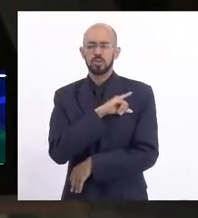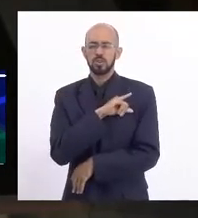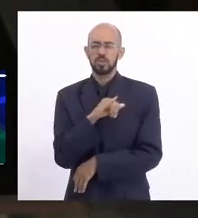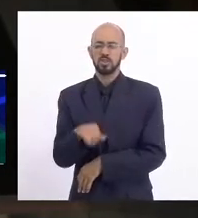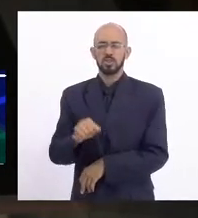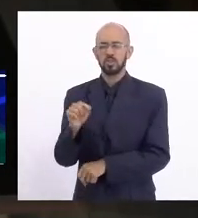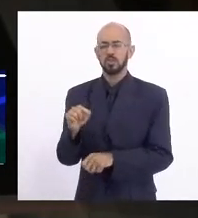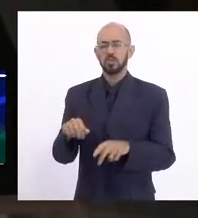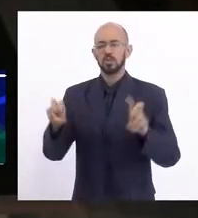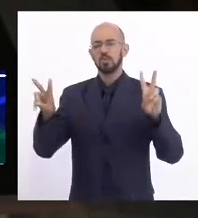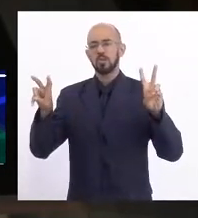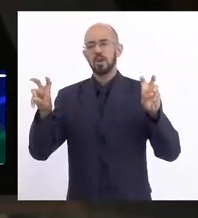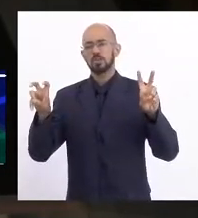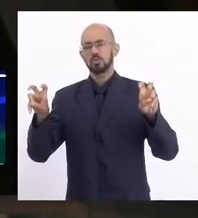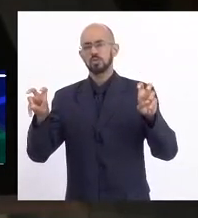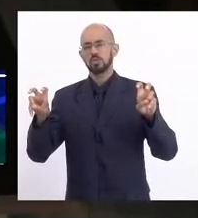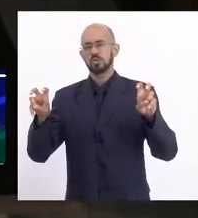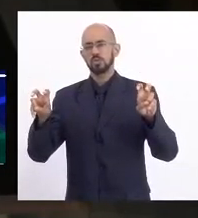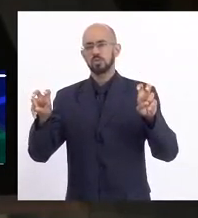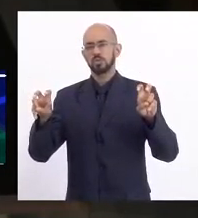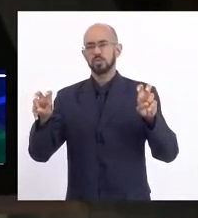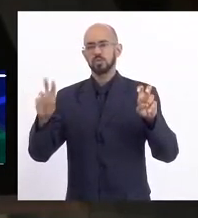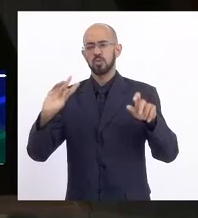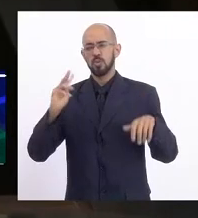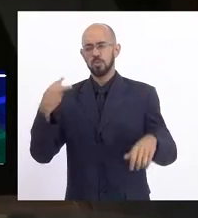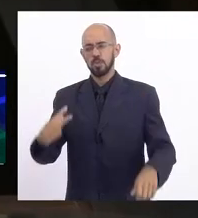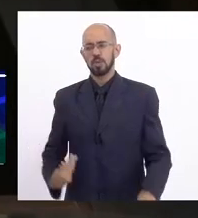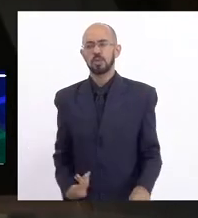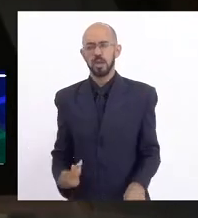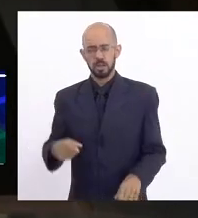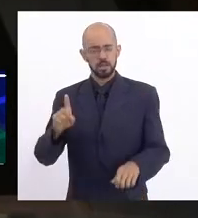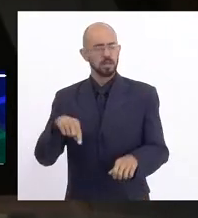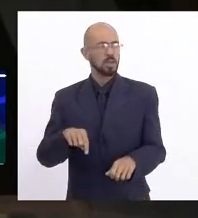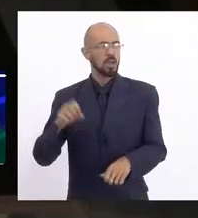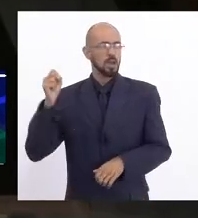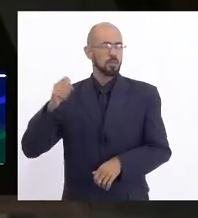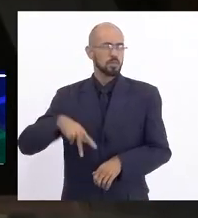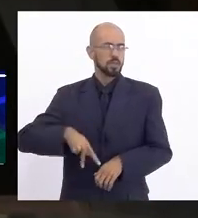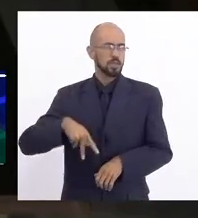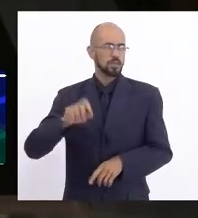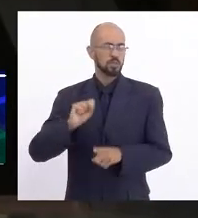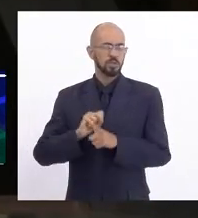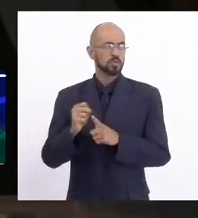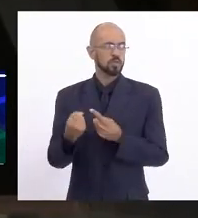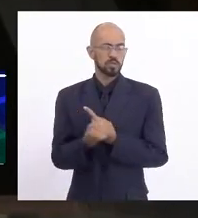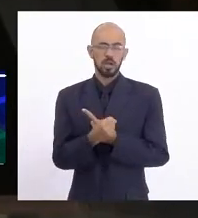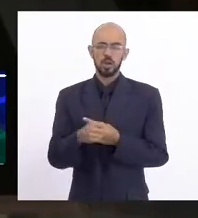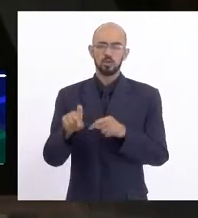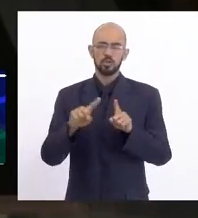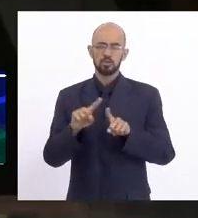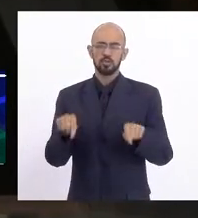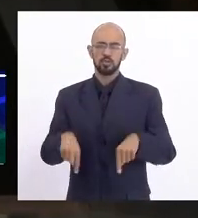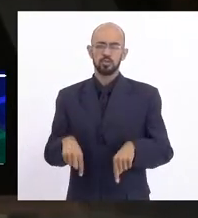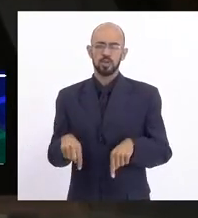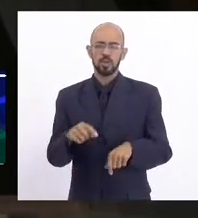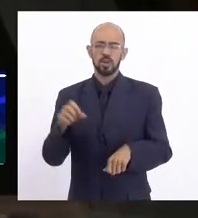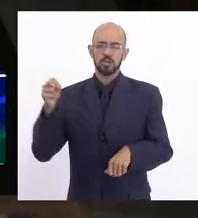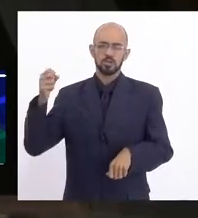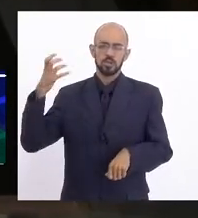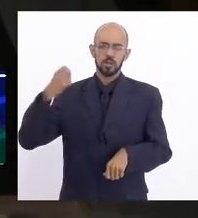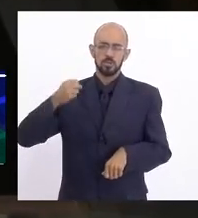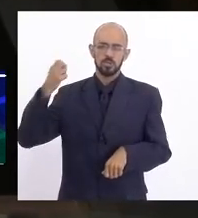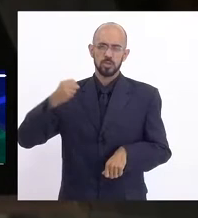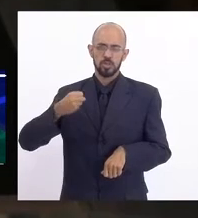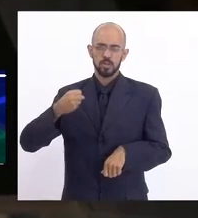pauta absolutamente central e humanitária, que é a pauta da Previdência Social de servidores e seus pensionistas. Por isso,